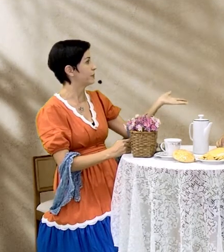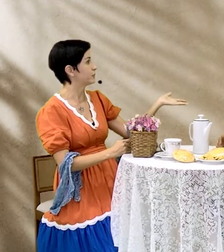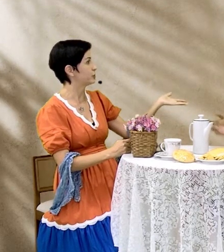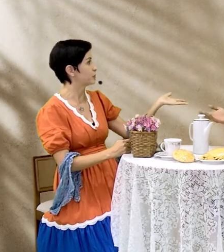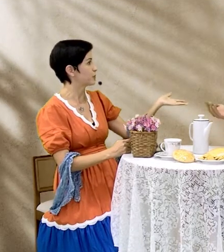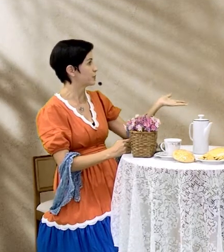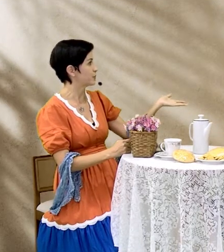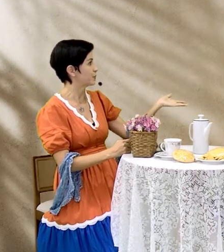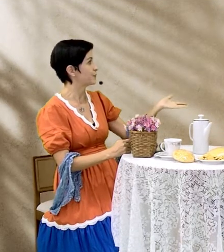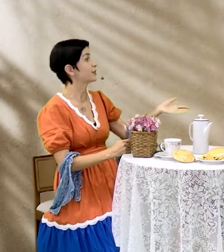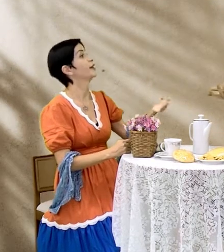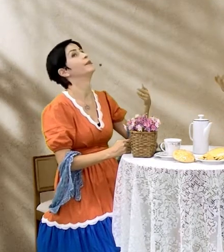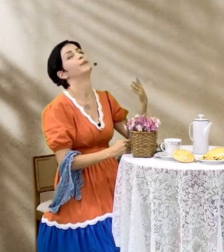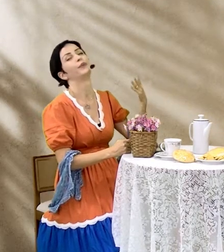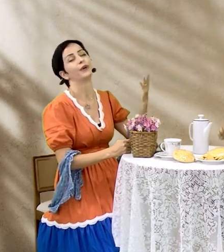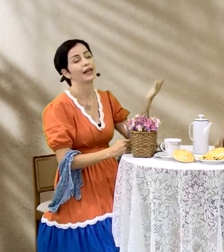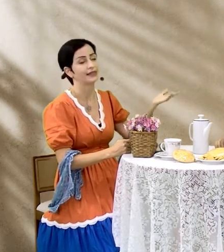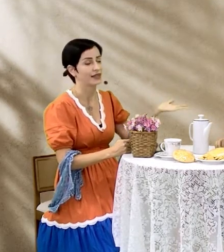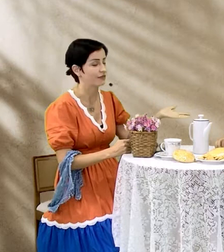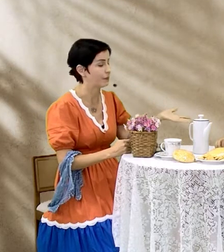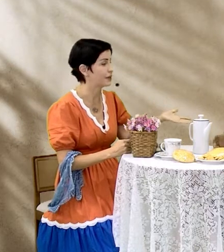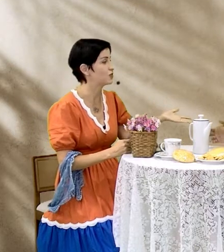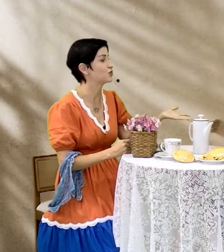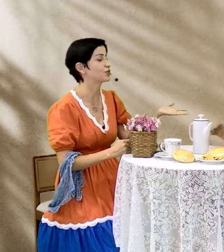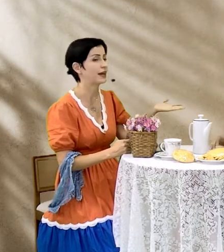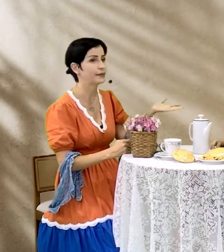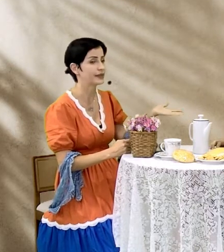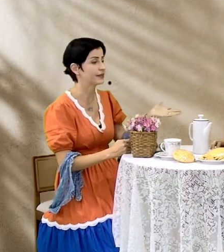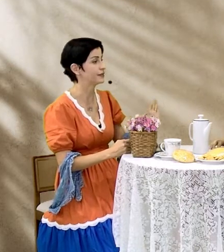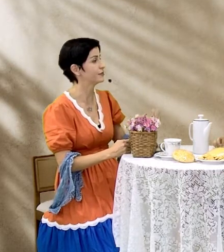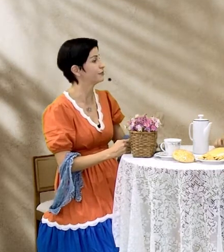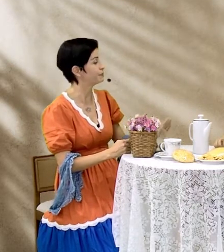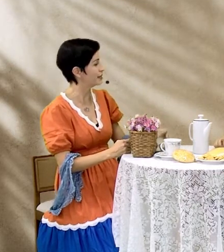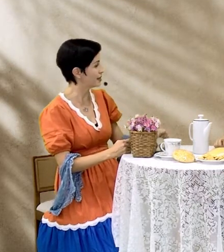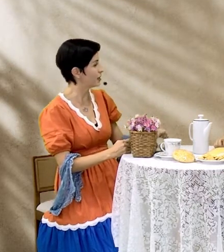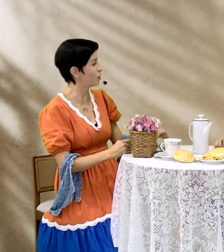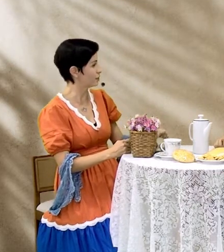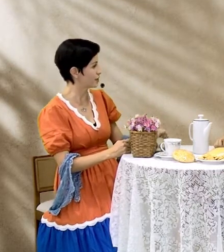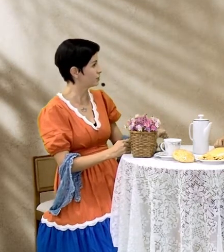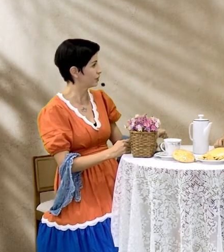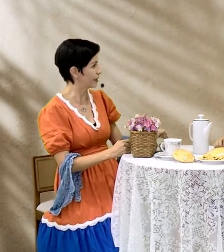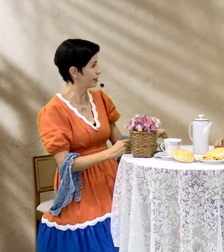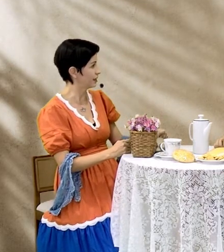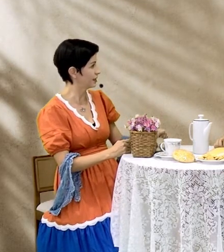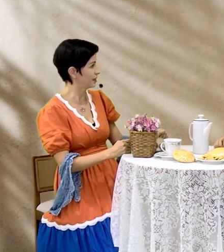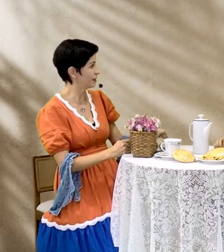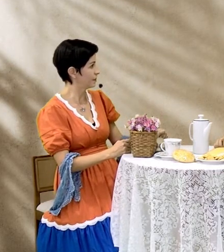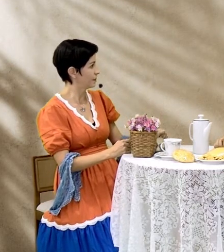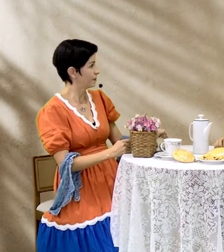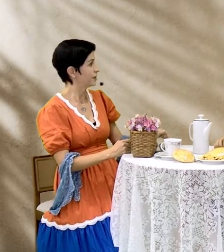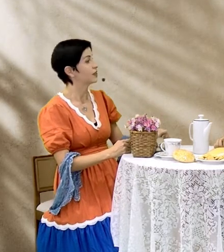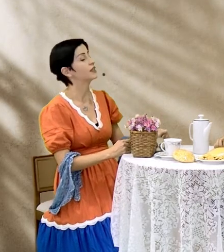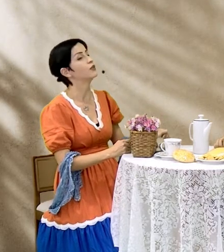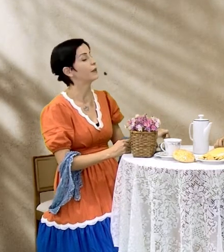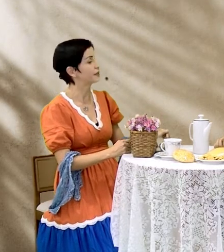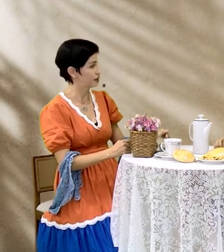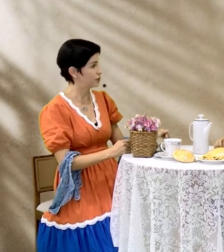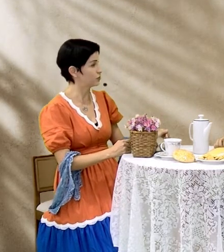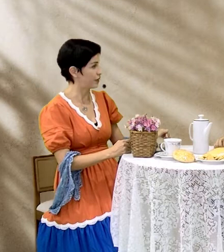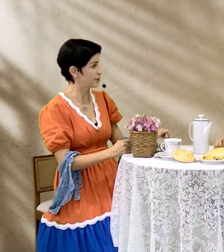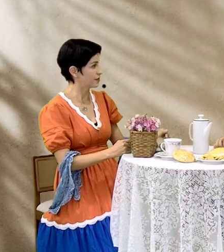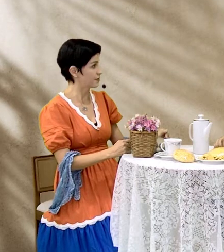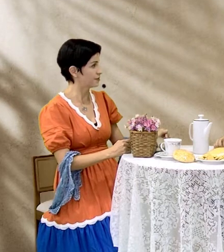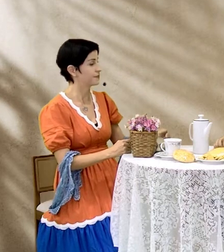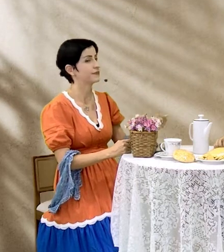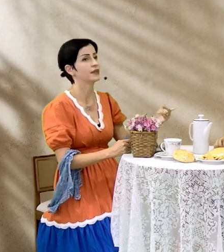chegaram na mão do esposo. O marido preso. Porque ele estava preso justamente. Pense que confusão, não é? Confusão das grandes. Que uma mentira